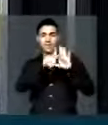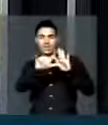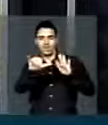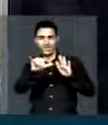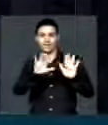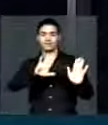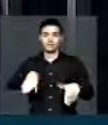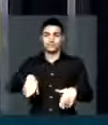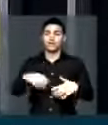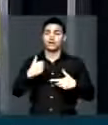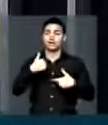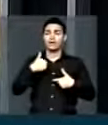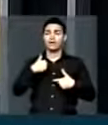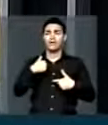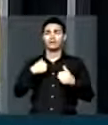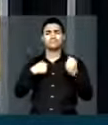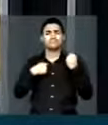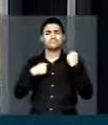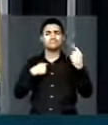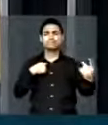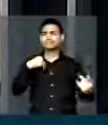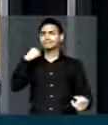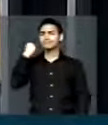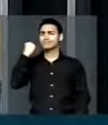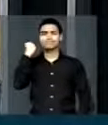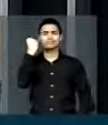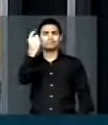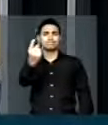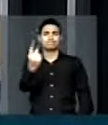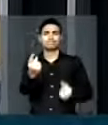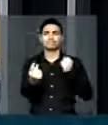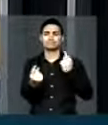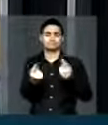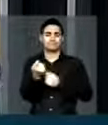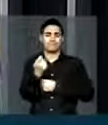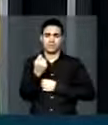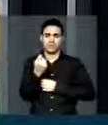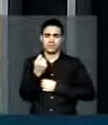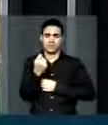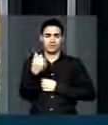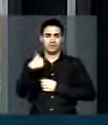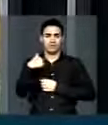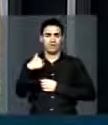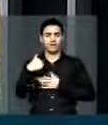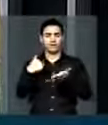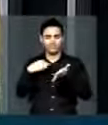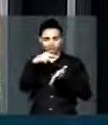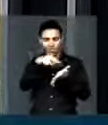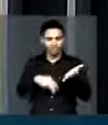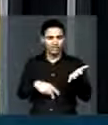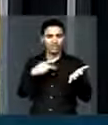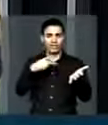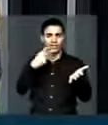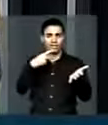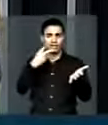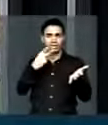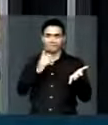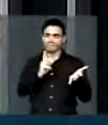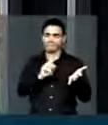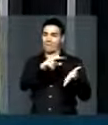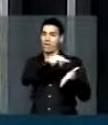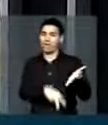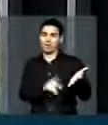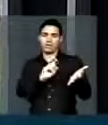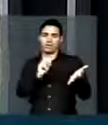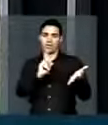Eu raramente, senhoras e senhores, uso o discurso escrito. Não é muito a minha prática,